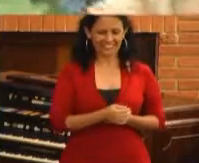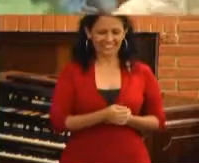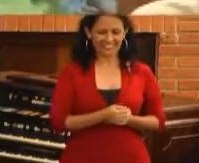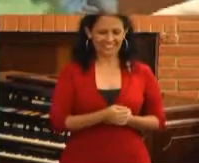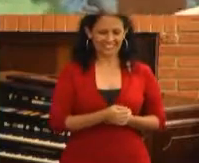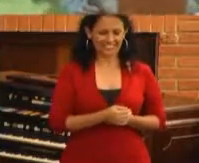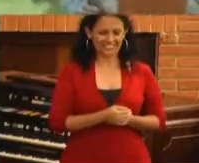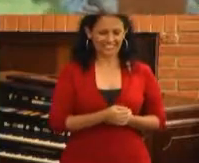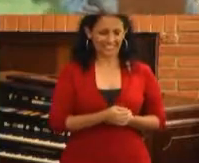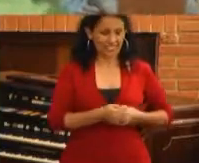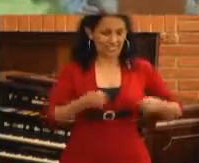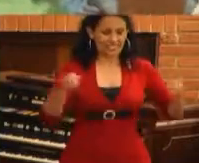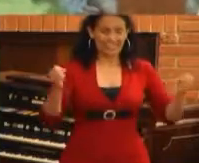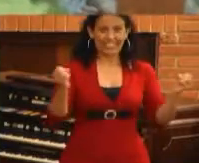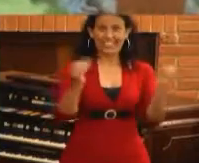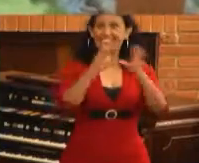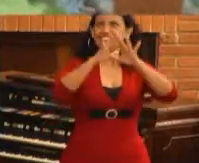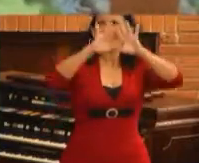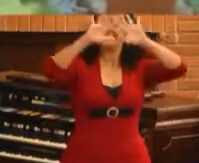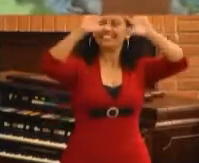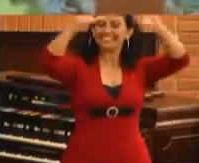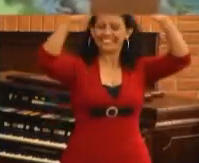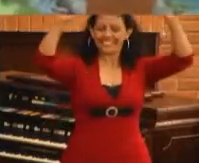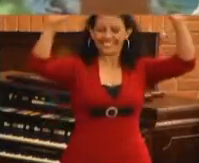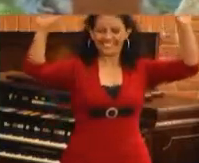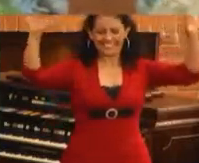o esplendor da glória.